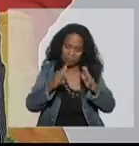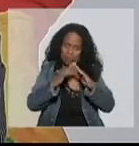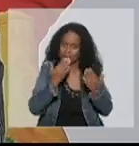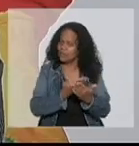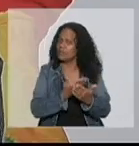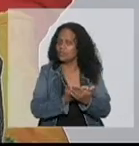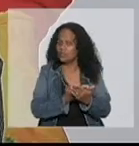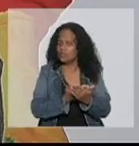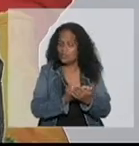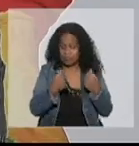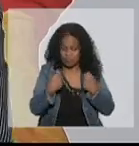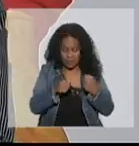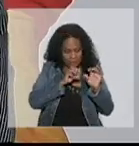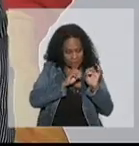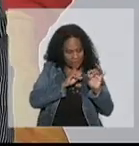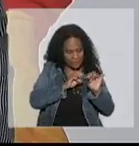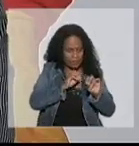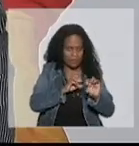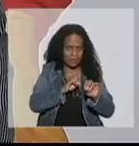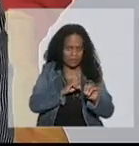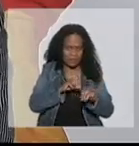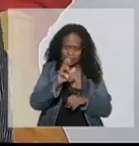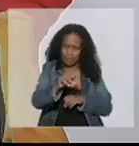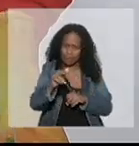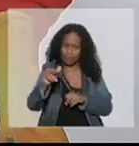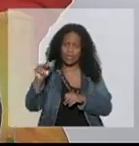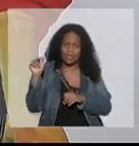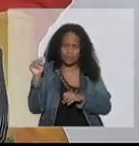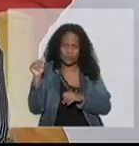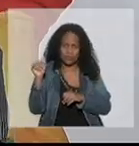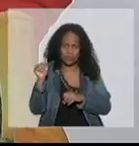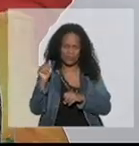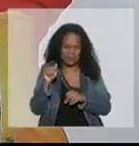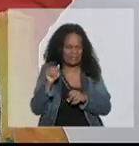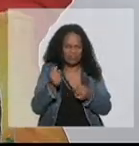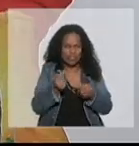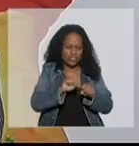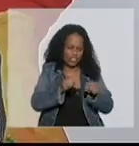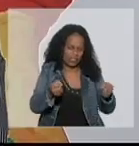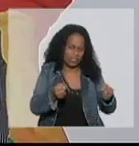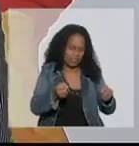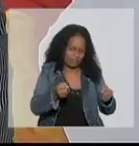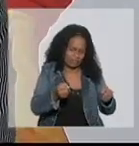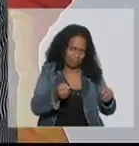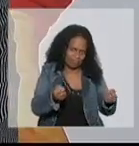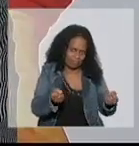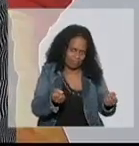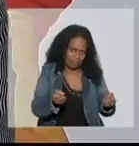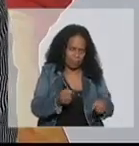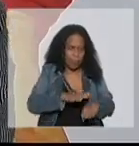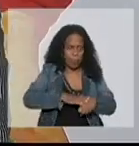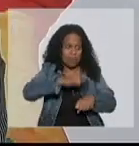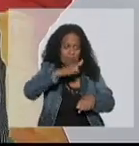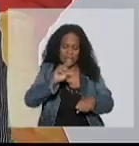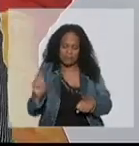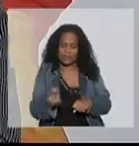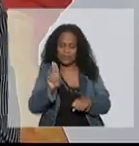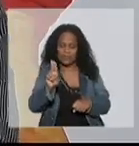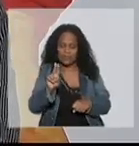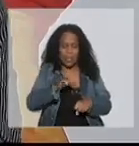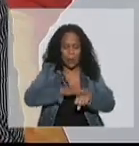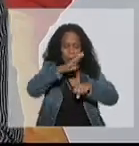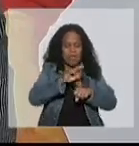exemplo, na escola. É uma coisa que deve ser ensinada. Nunca, sempre evitar o desperdício, nunca pegar mais do que se deve usar